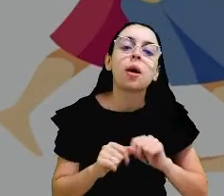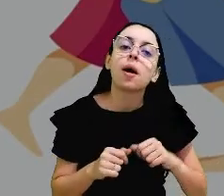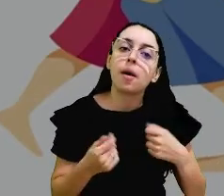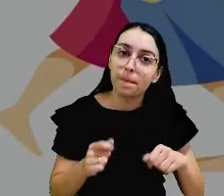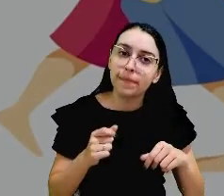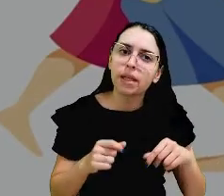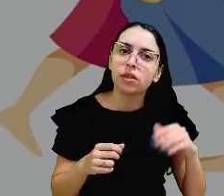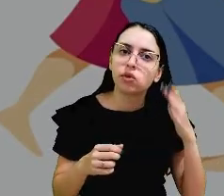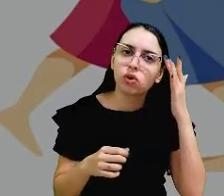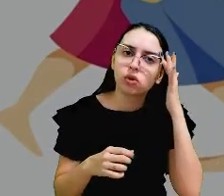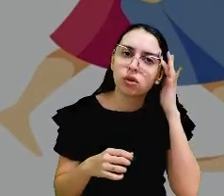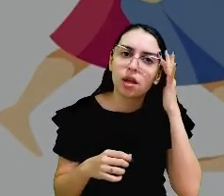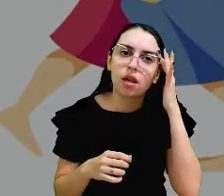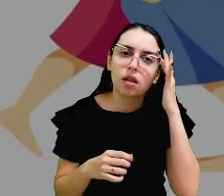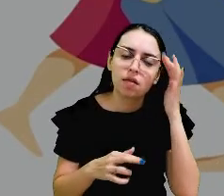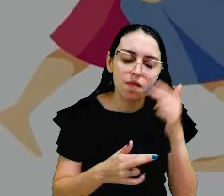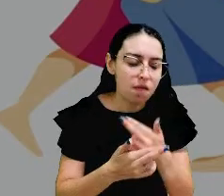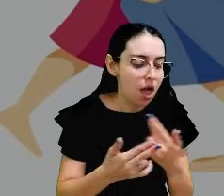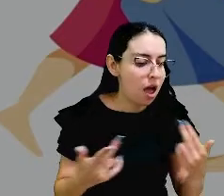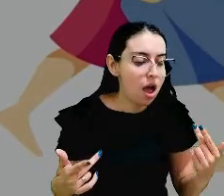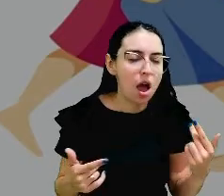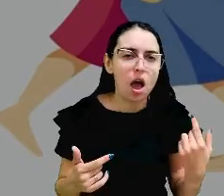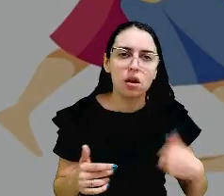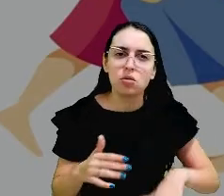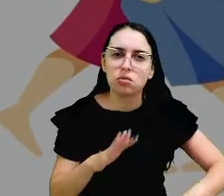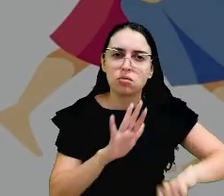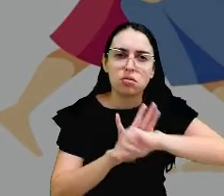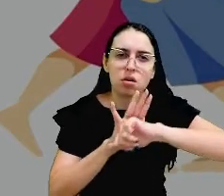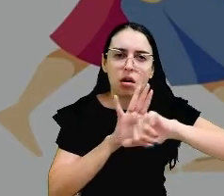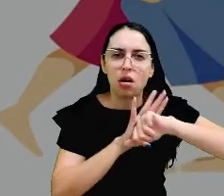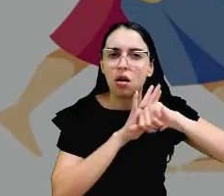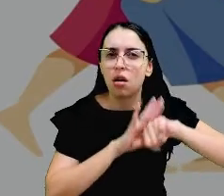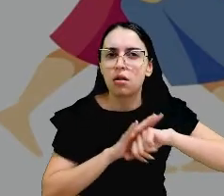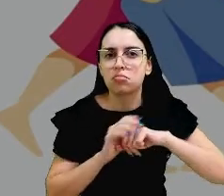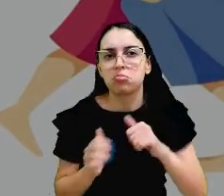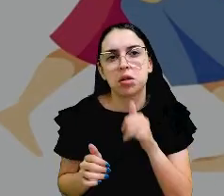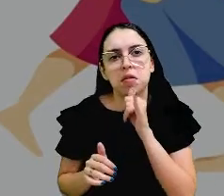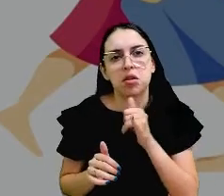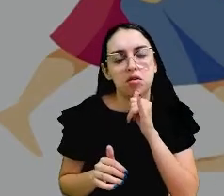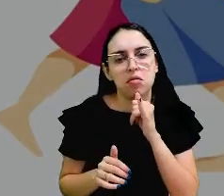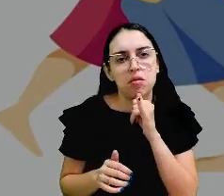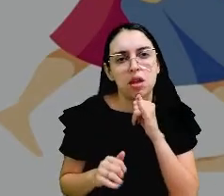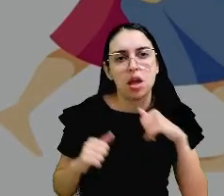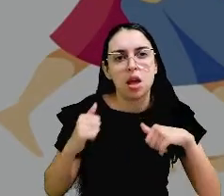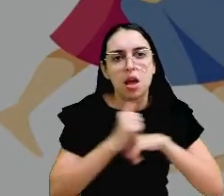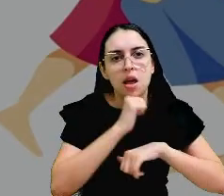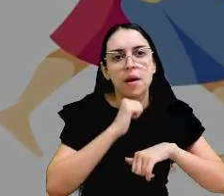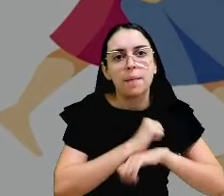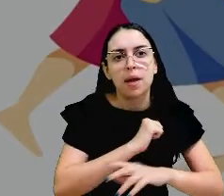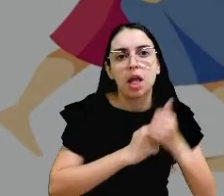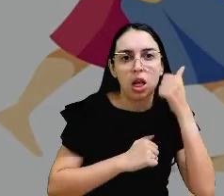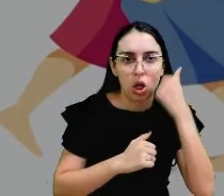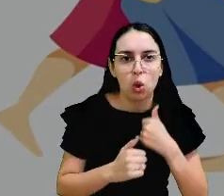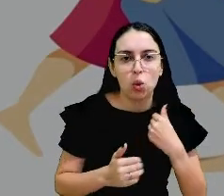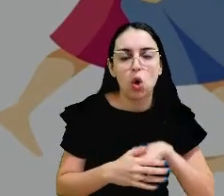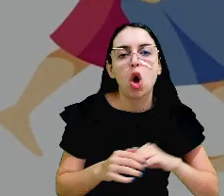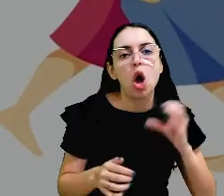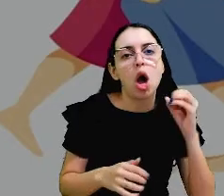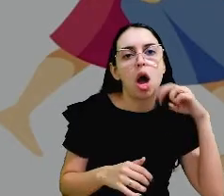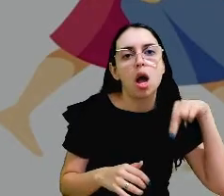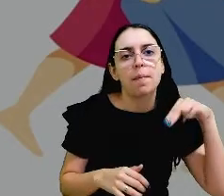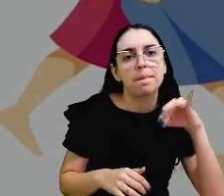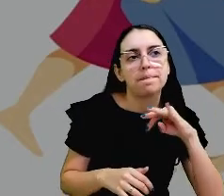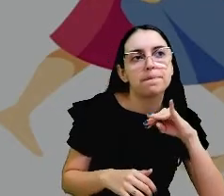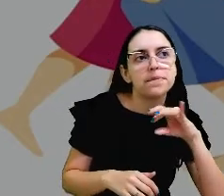se caracterizar diversos outros crimes. Por exemplo, lesão corporal, homicídio culposo,